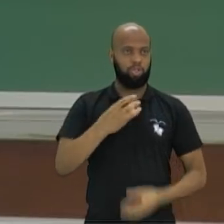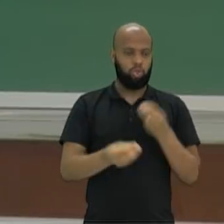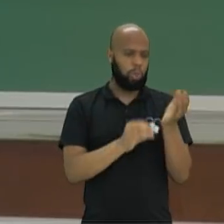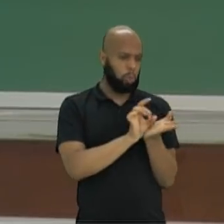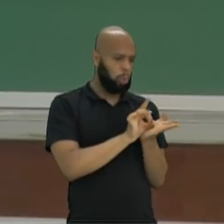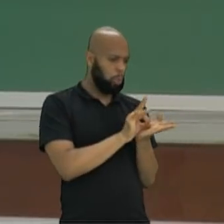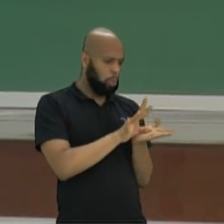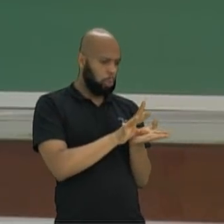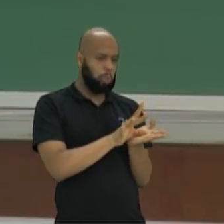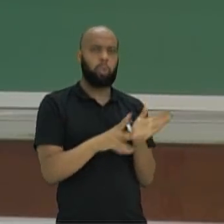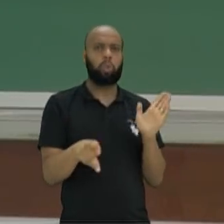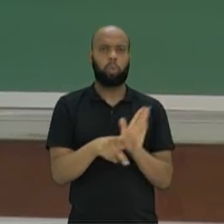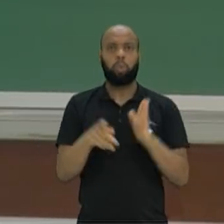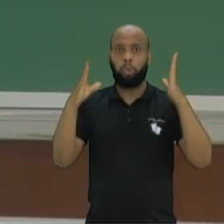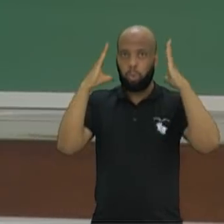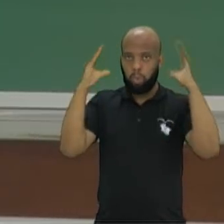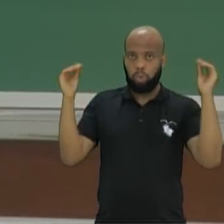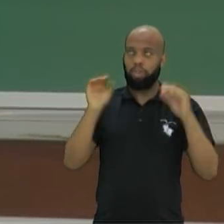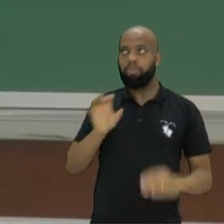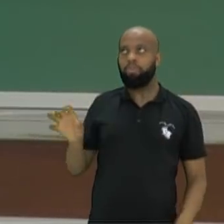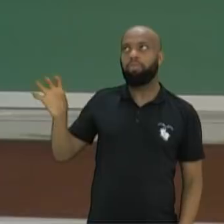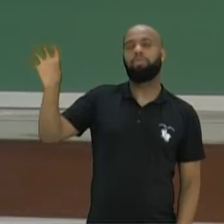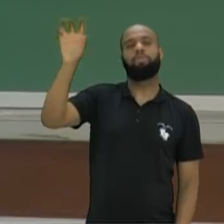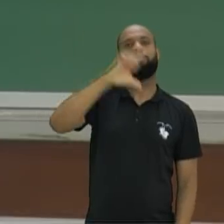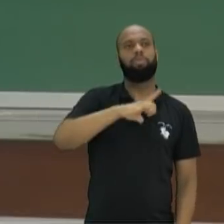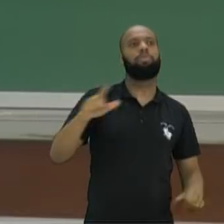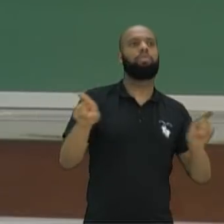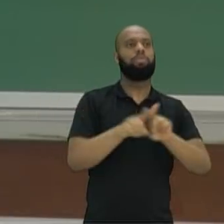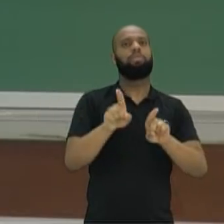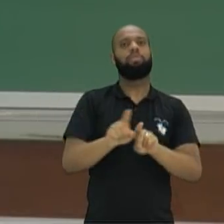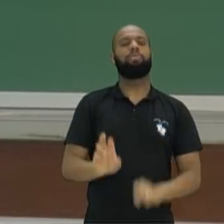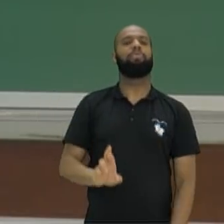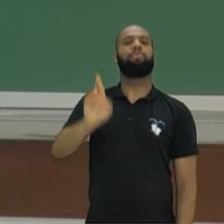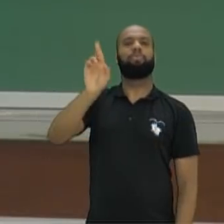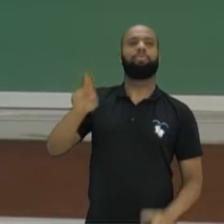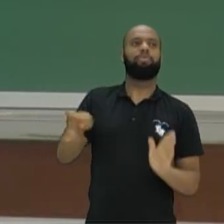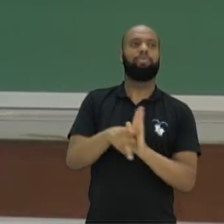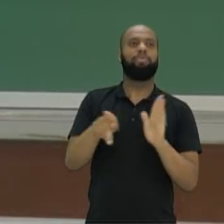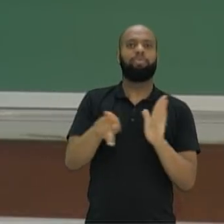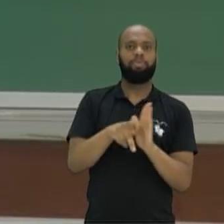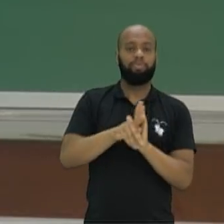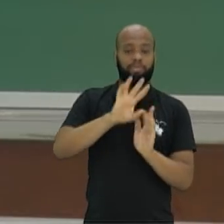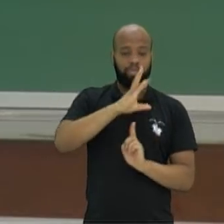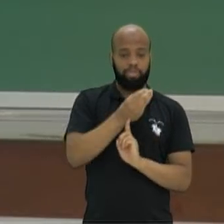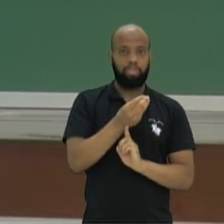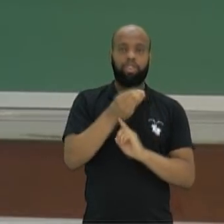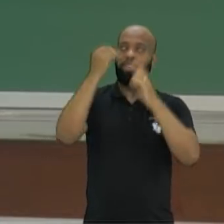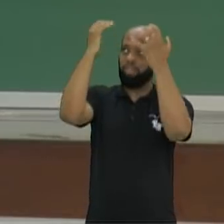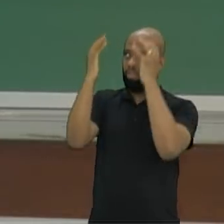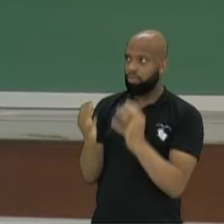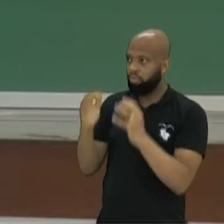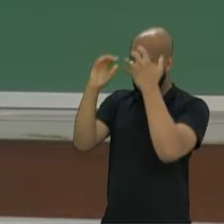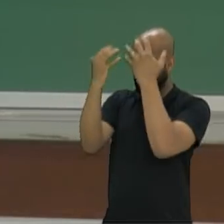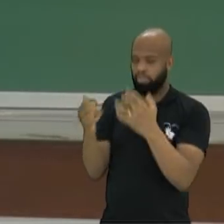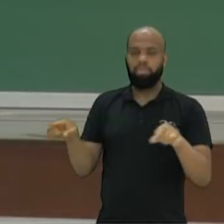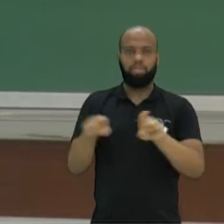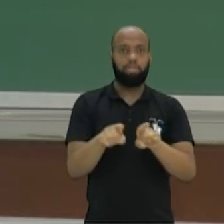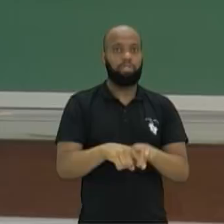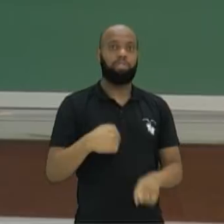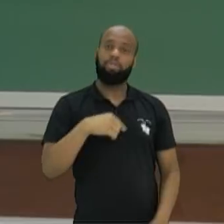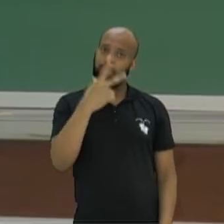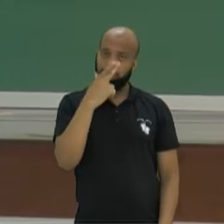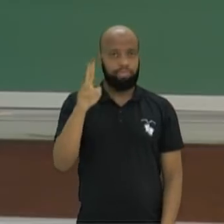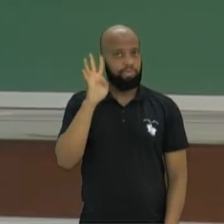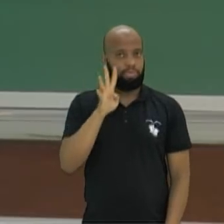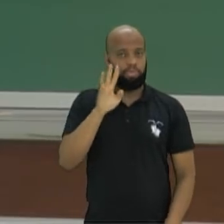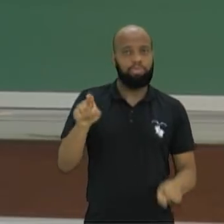aqui os holandeses da região. E as representações artísticas que enaltecem, eu achei muito bacana nós trazermos